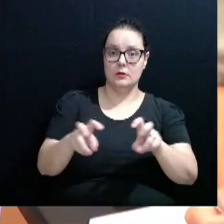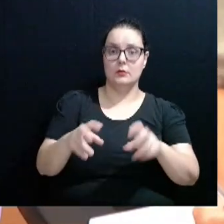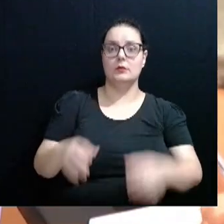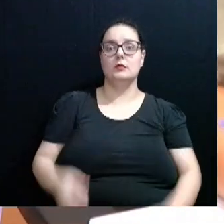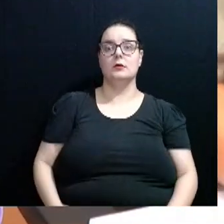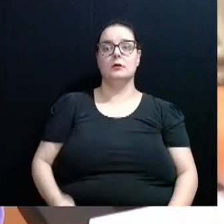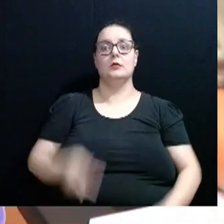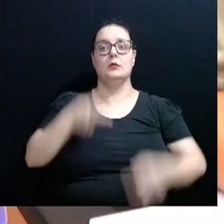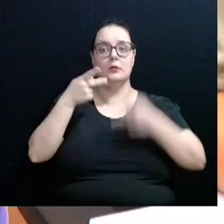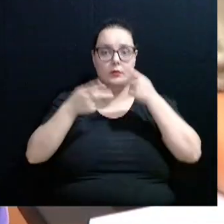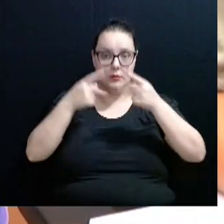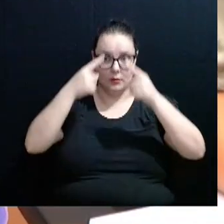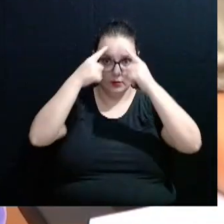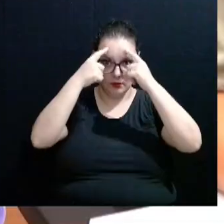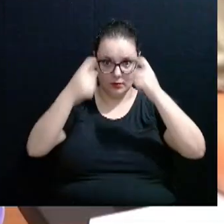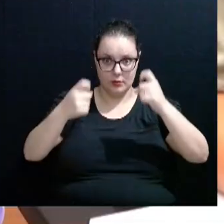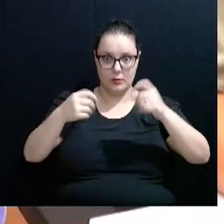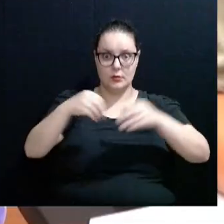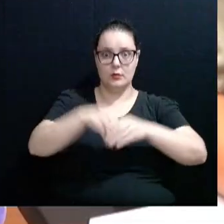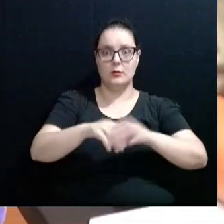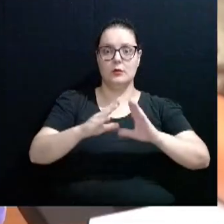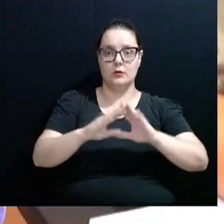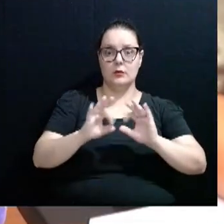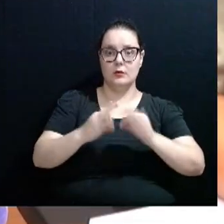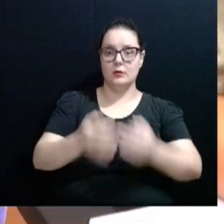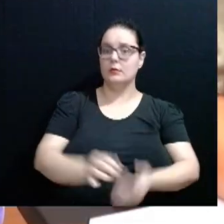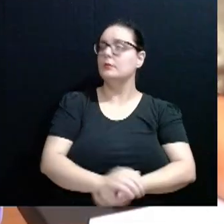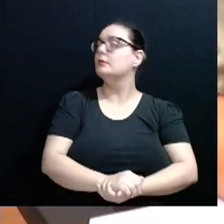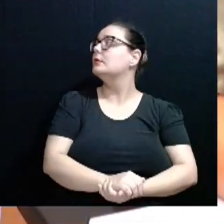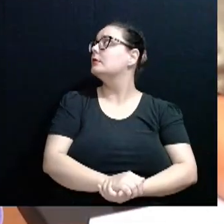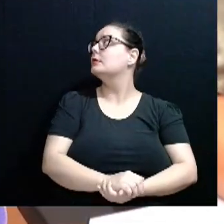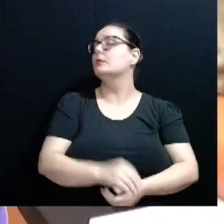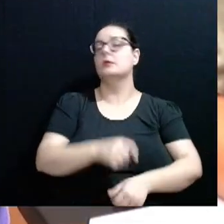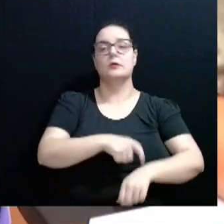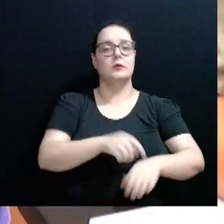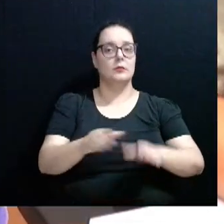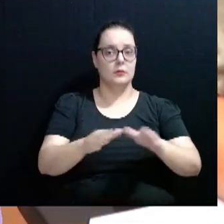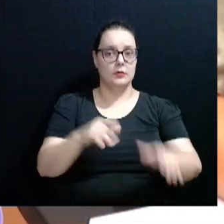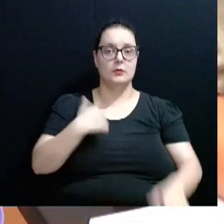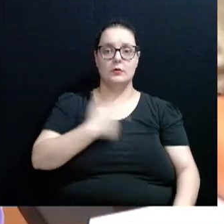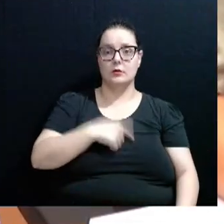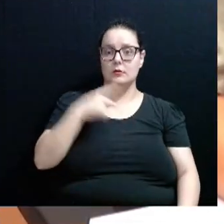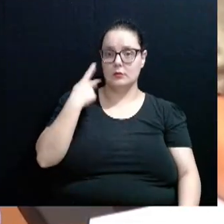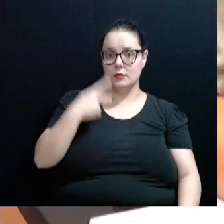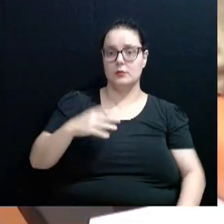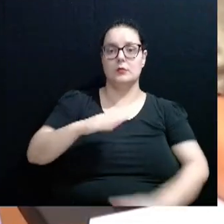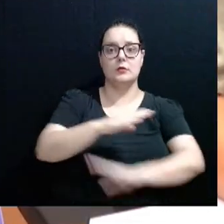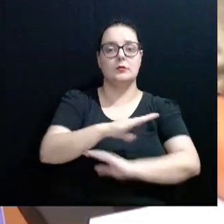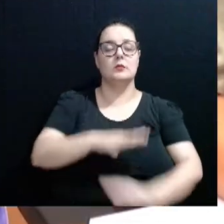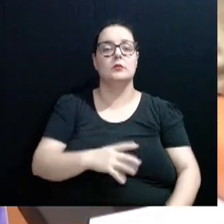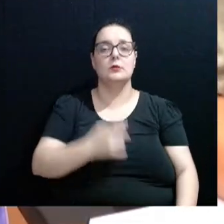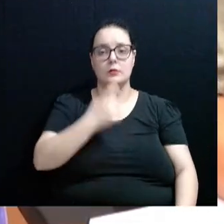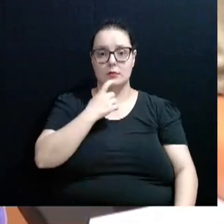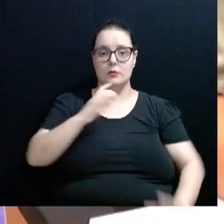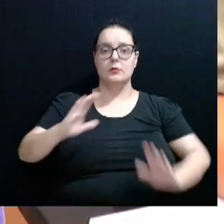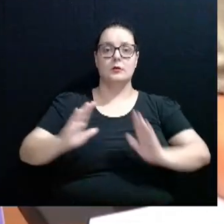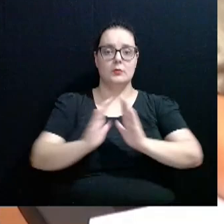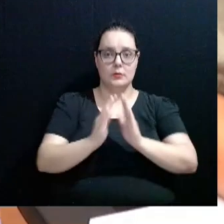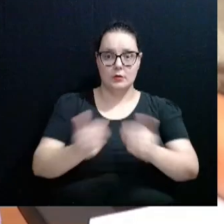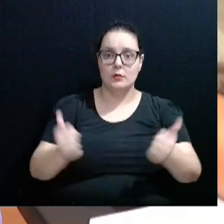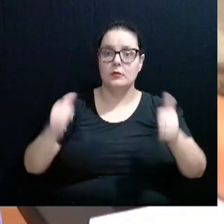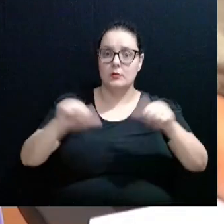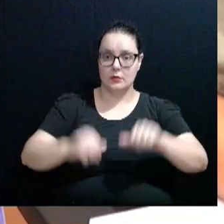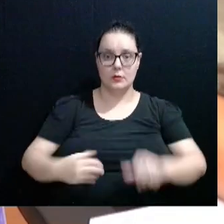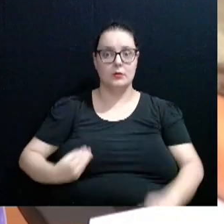doméstica e familiar. Nesse momento, nós vereadoras aqui da Câmara Municipal de Campinas, diante da crise que a gente vive no país